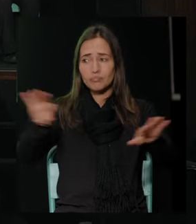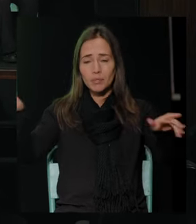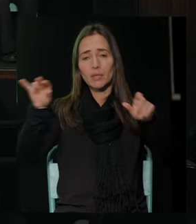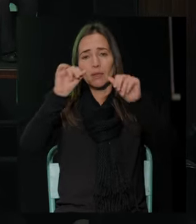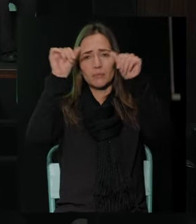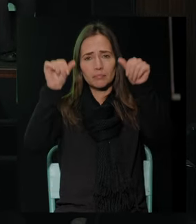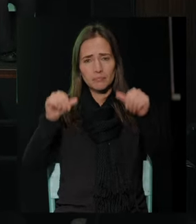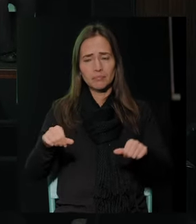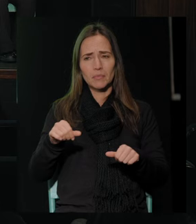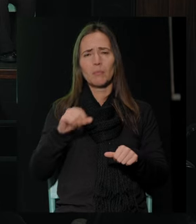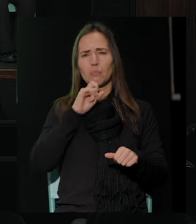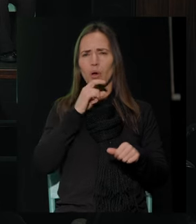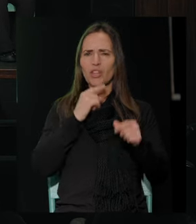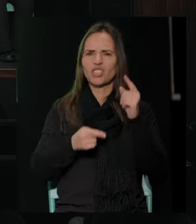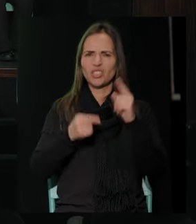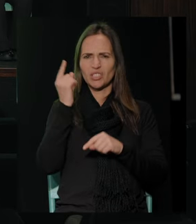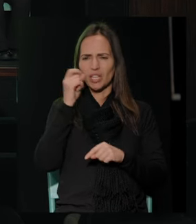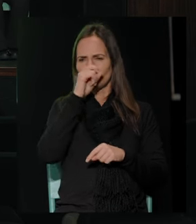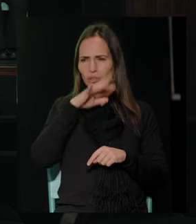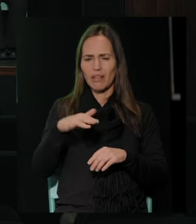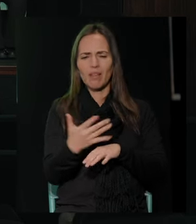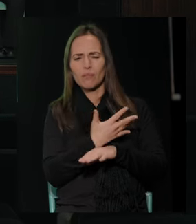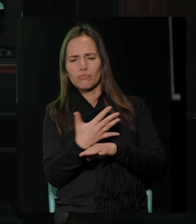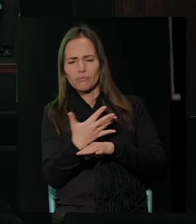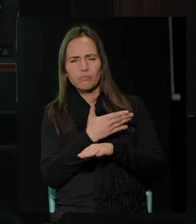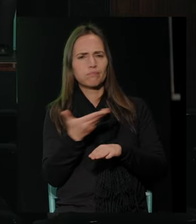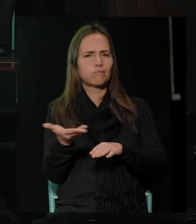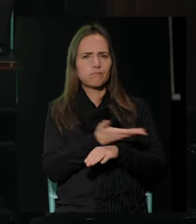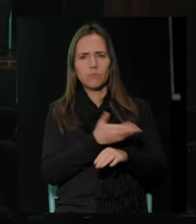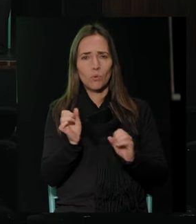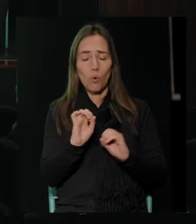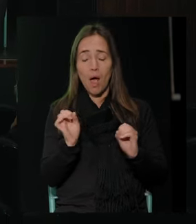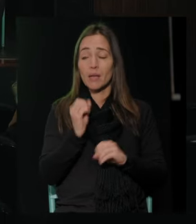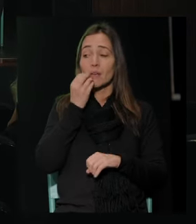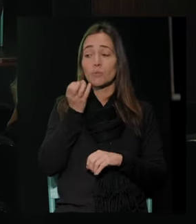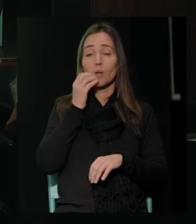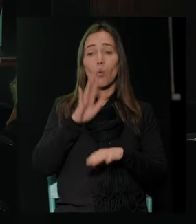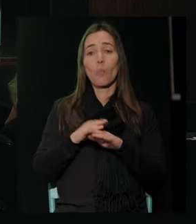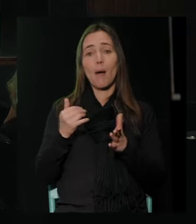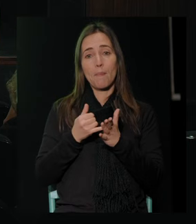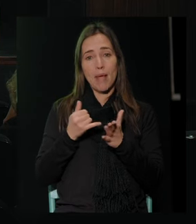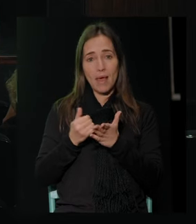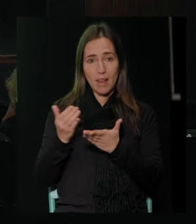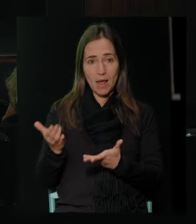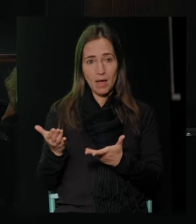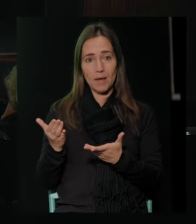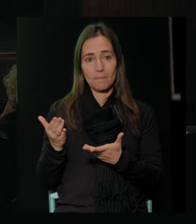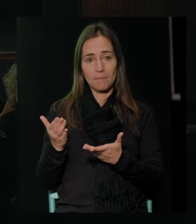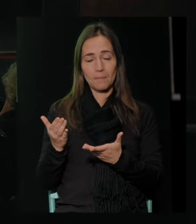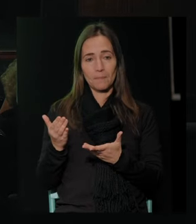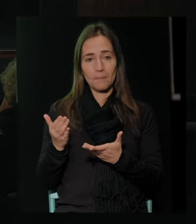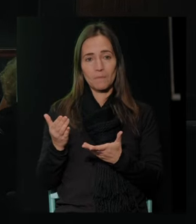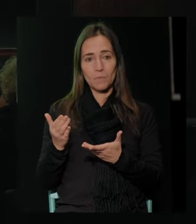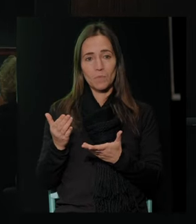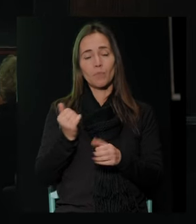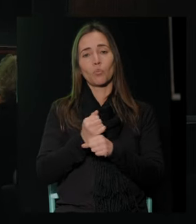podiam achar estranhos os jardins estarem cheios de erva e não estarem a ser cortados. E eles explicavam que era por causa das abelhas. E Não, essa